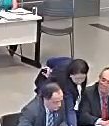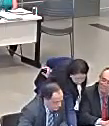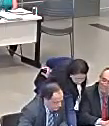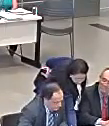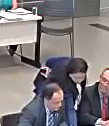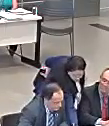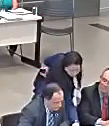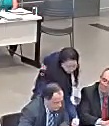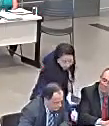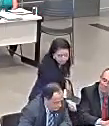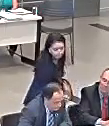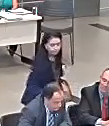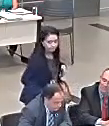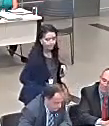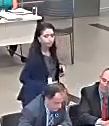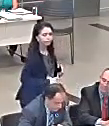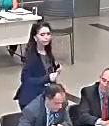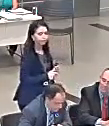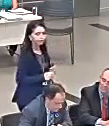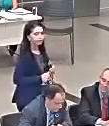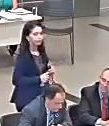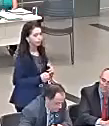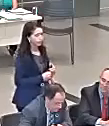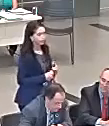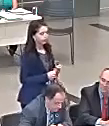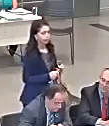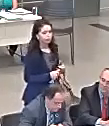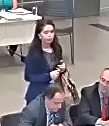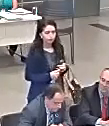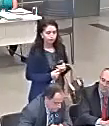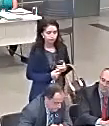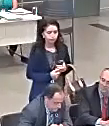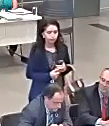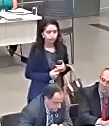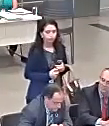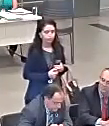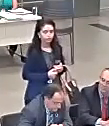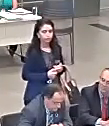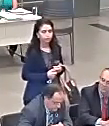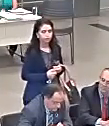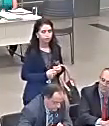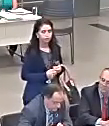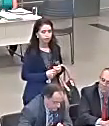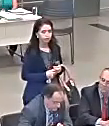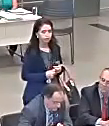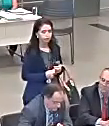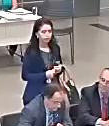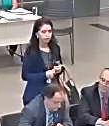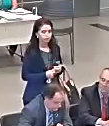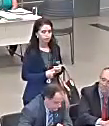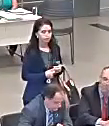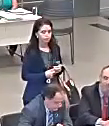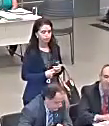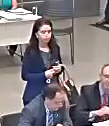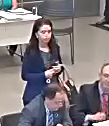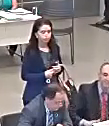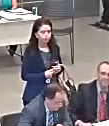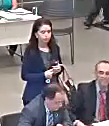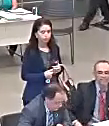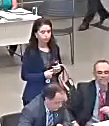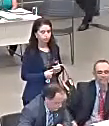vocês vestem uma máscara não deixa ver que vocês é Deputados nem deixa ver que vocês é empresário nem deixa que vocês